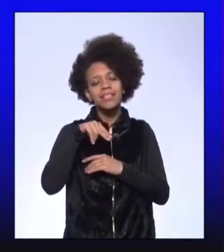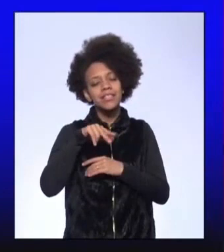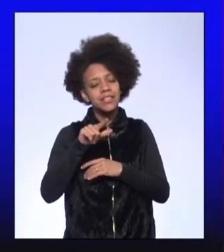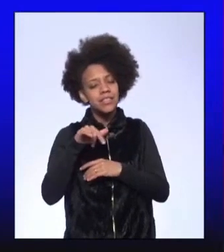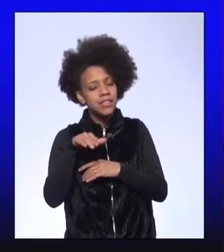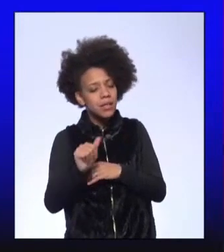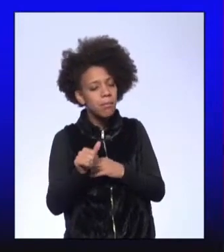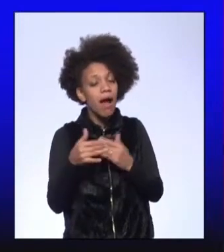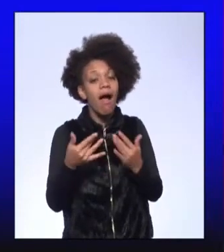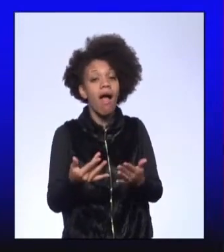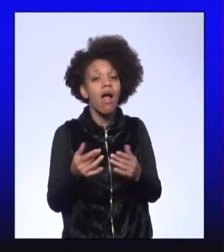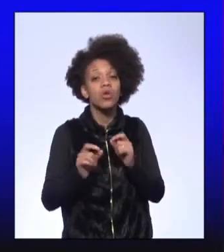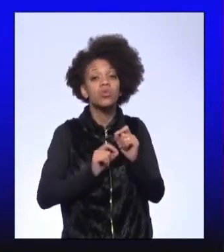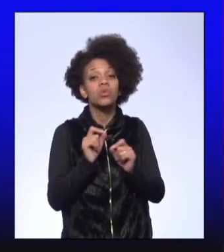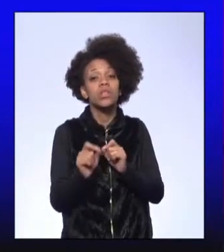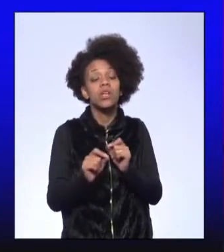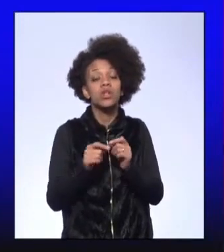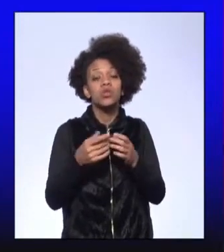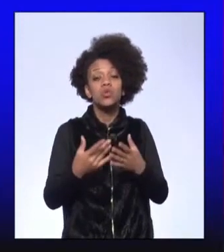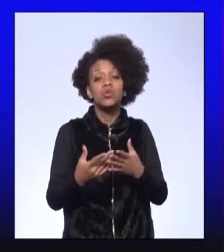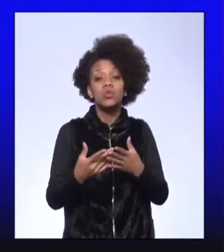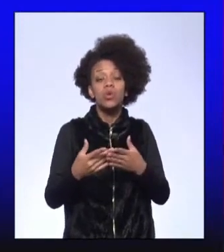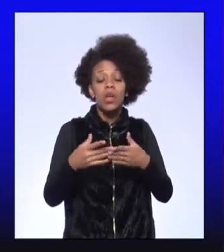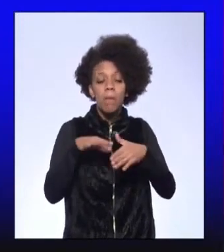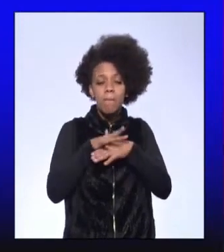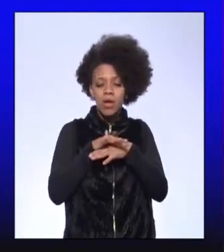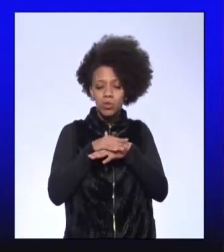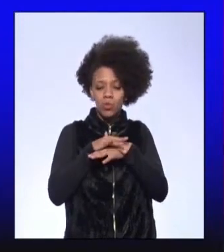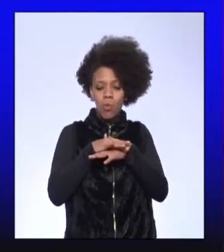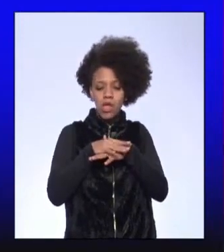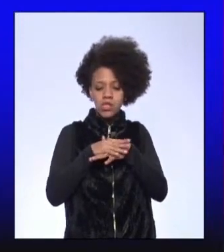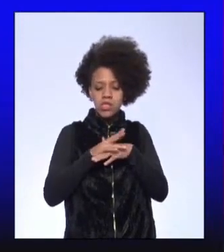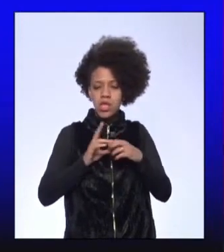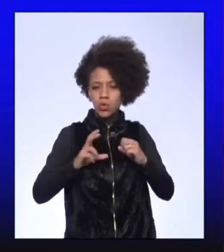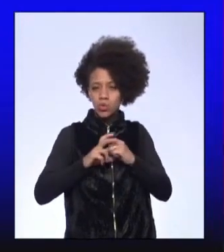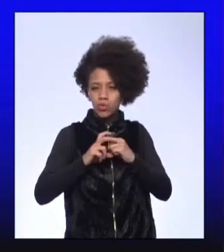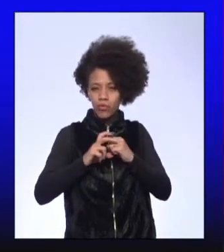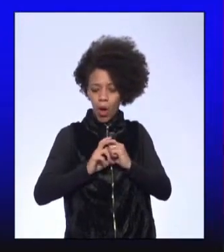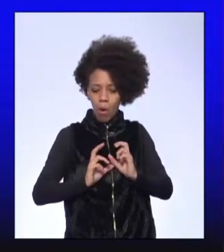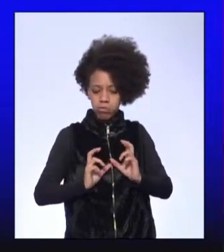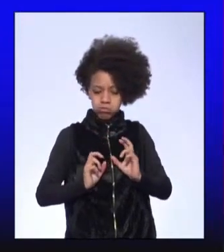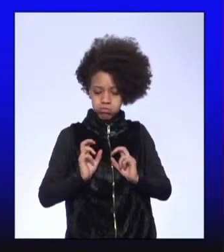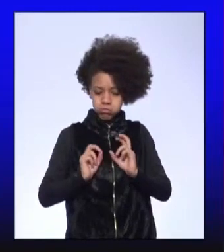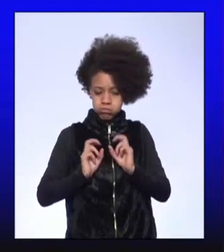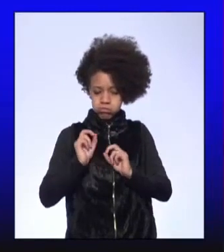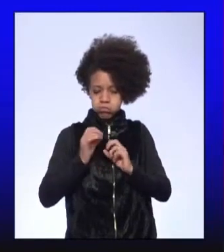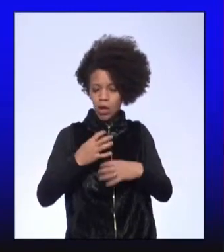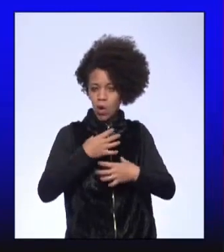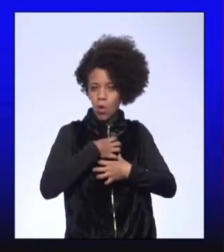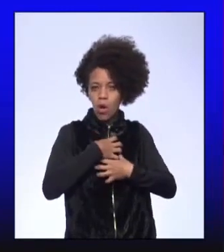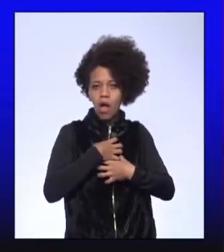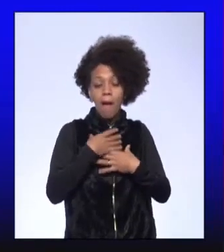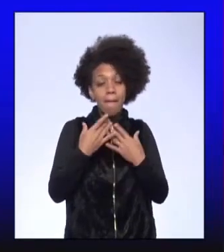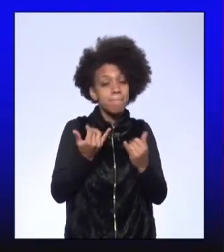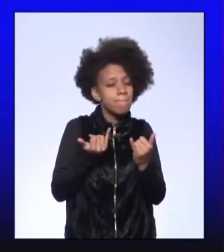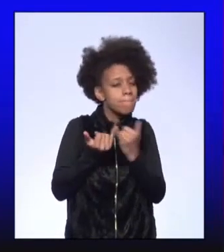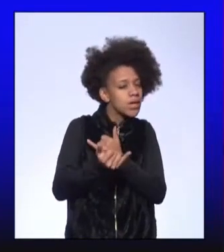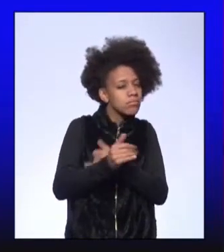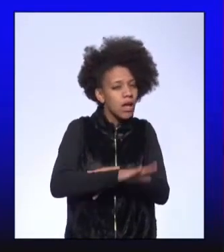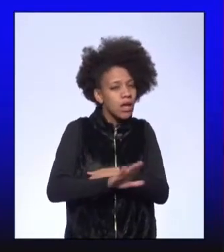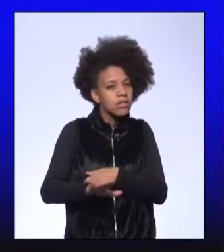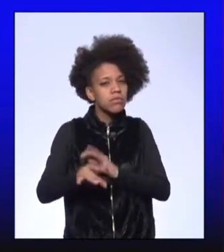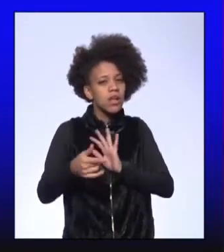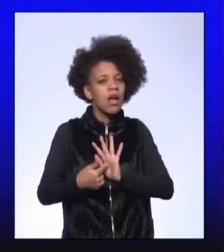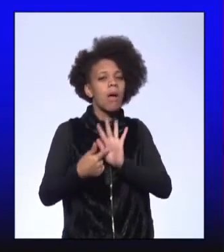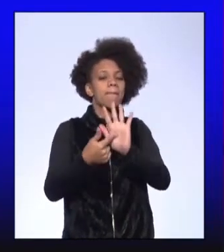nada mais é do que o receptor do vírus no nosso organismo. E o que parece acontecer é que as crianças expressam